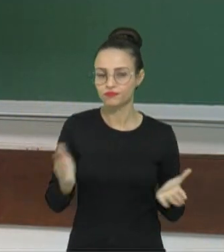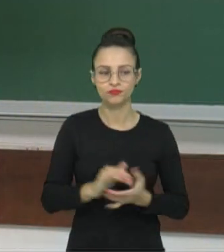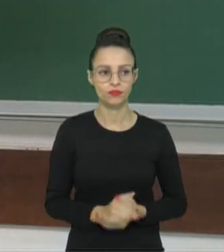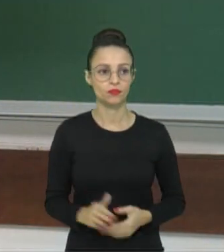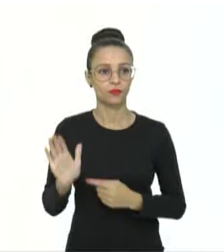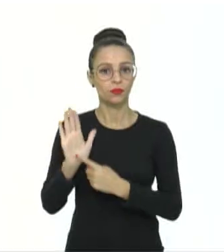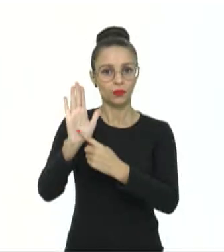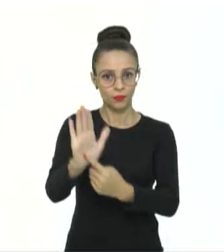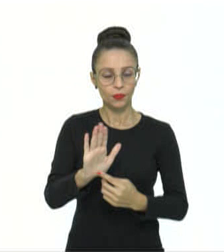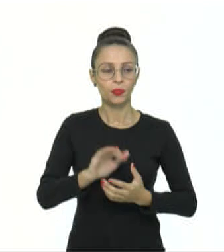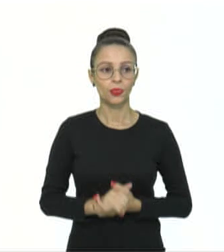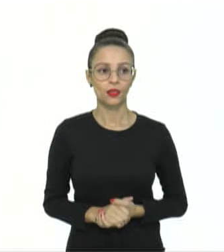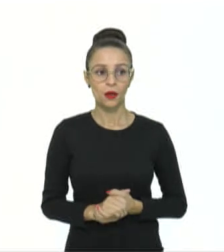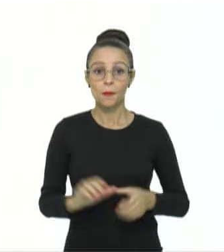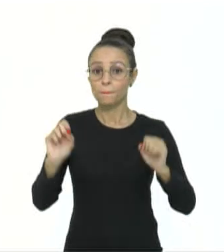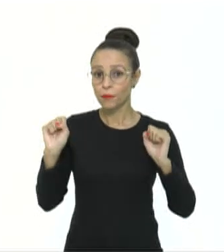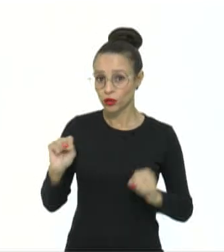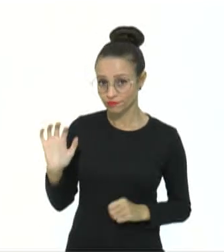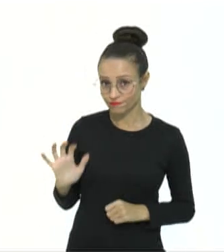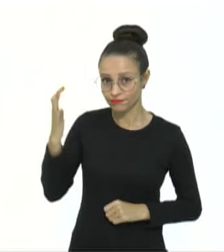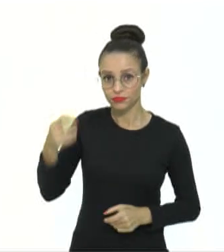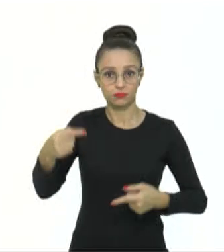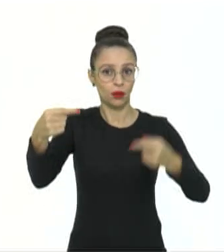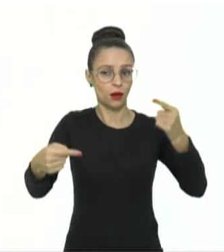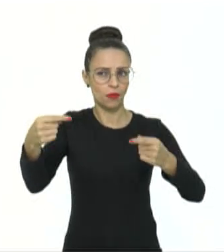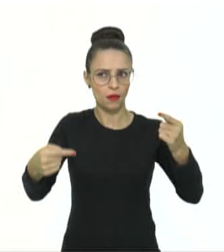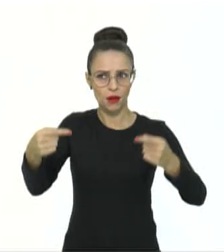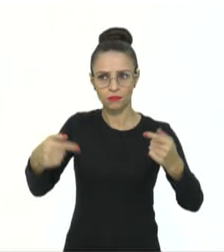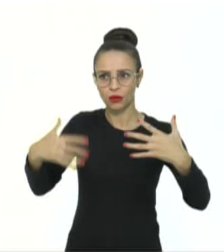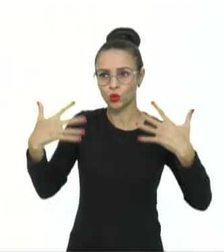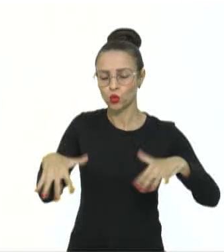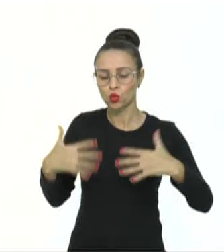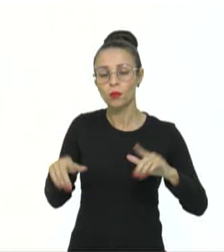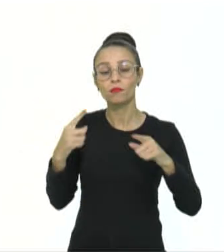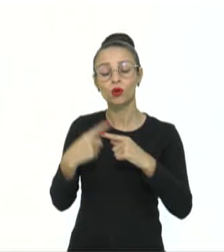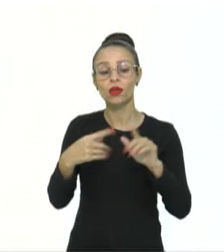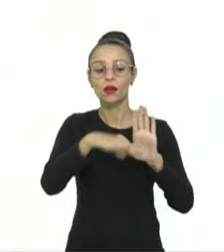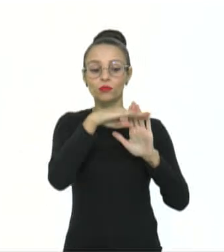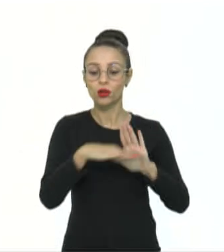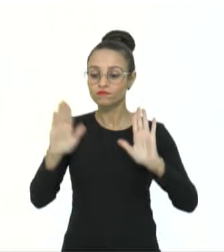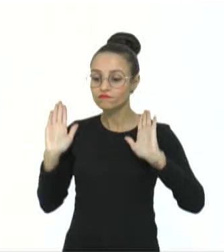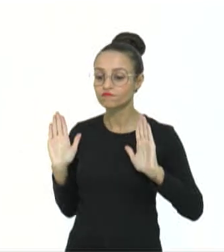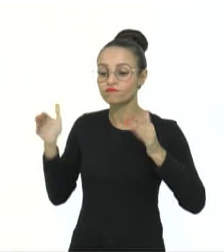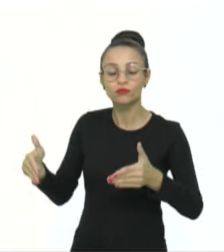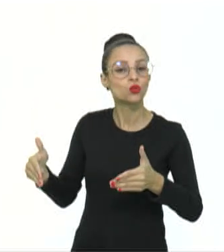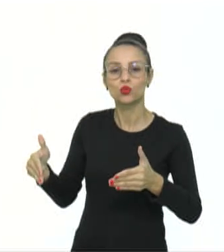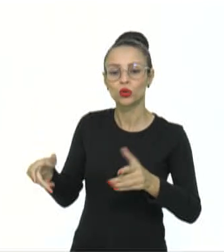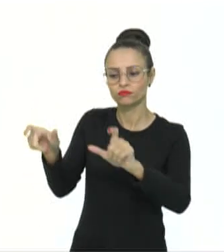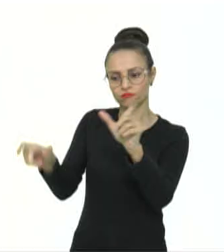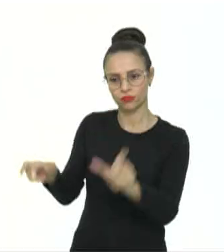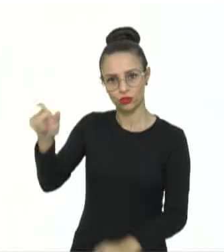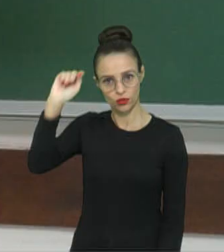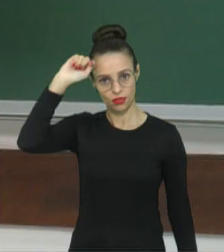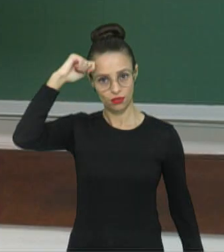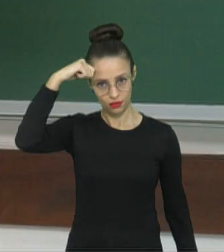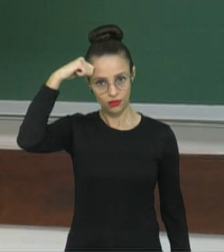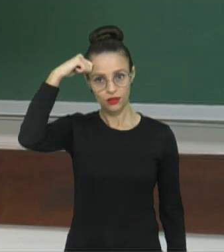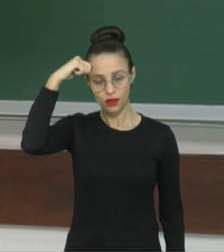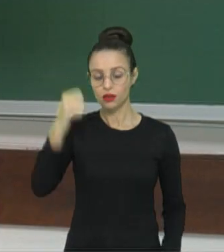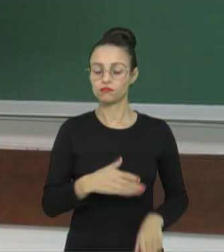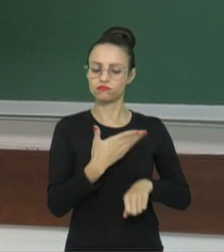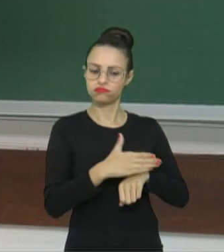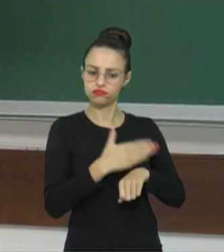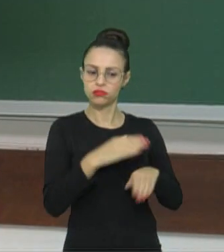aqui, ó. O fato que poderia gerar a polêmica é por se tratar de um programa voltado aos negros. Então eu tenho aqui, ó, um programa de